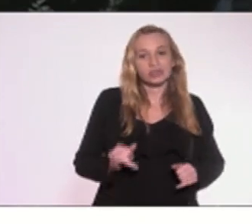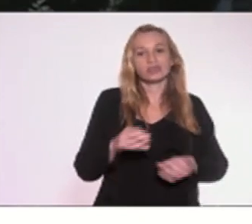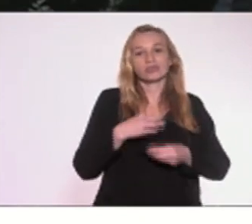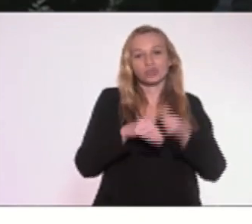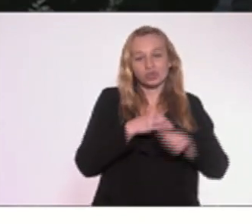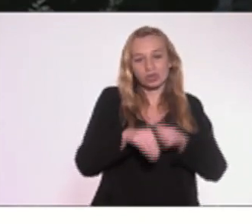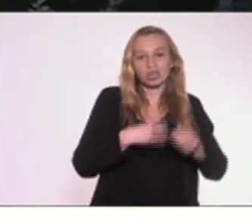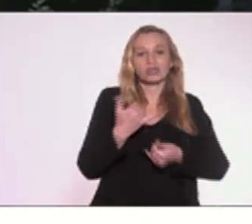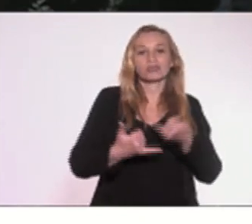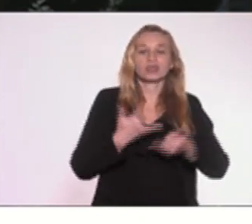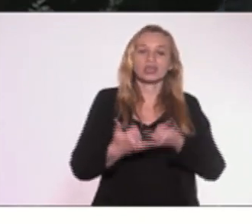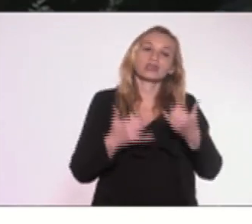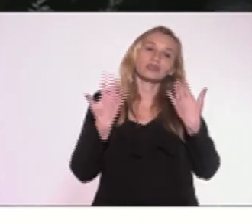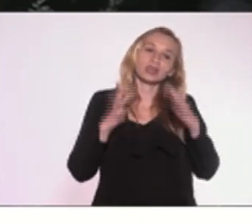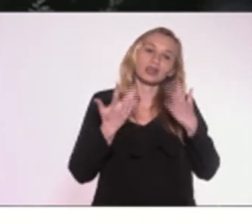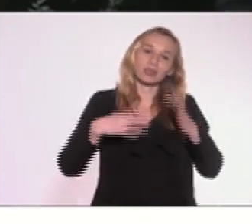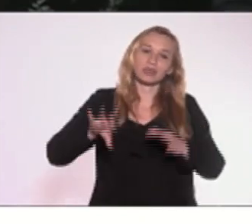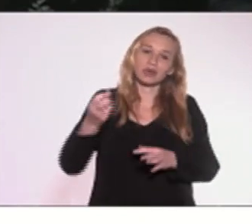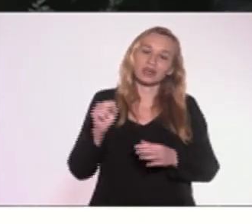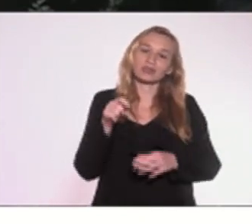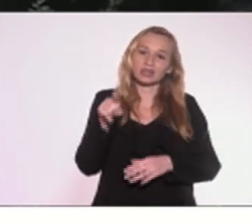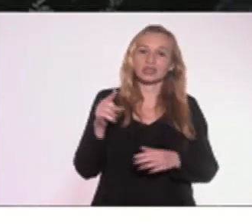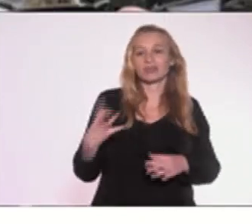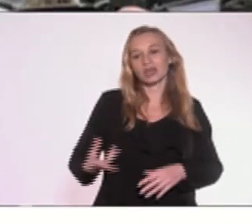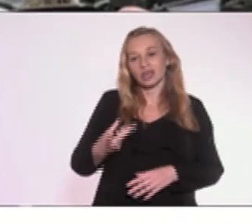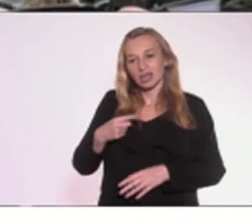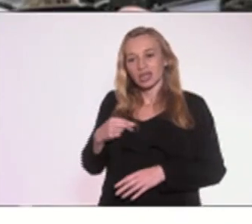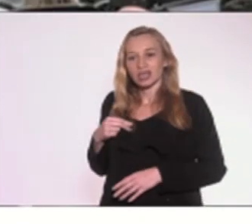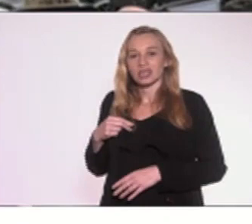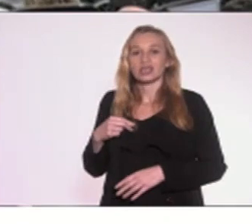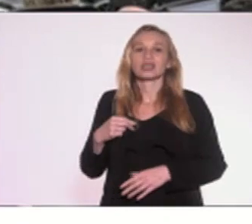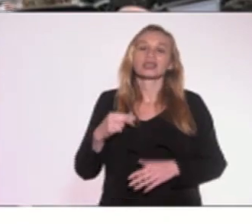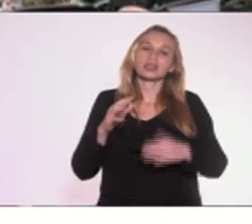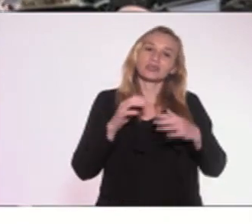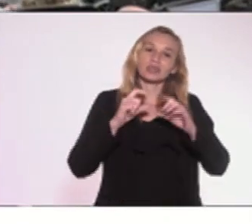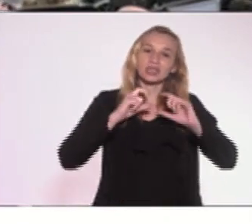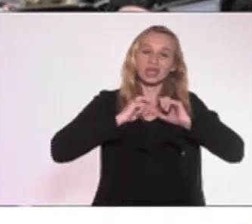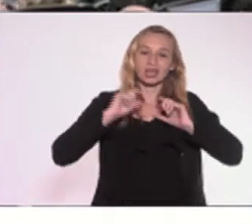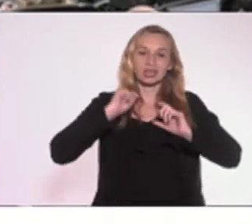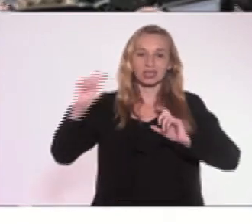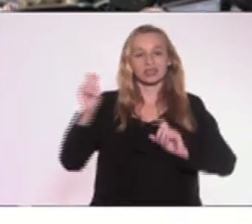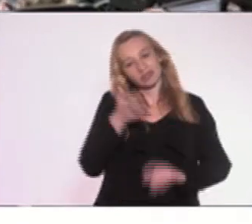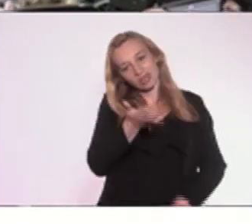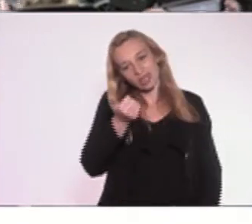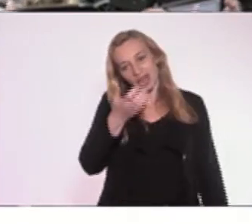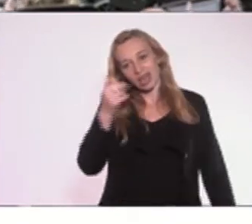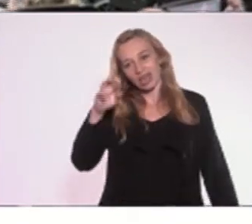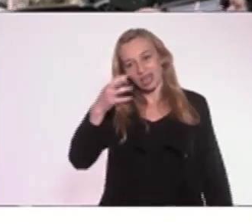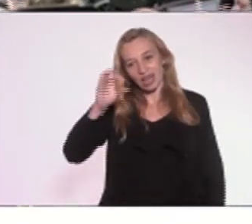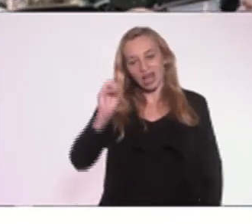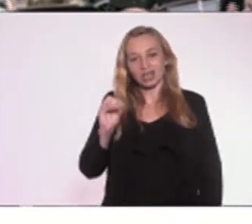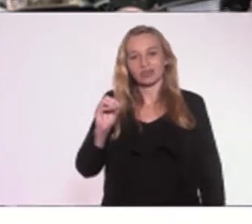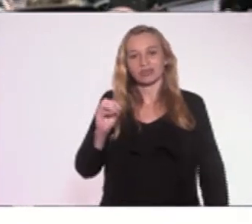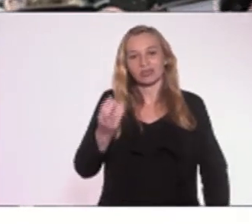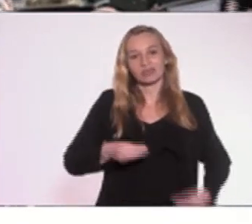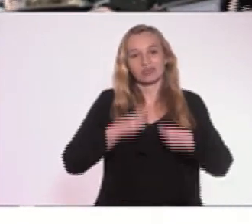brincadeira. Parabéns, Marcos Vinícius, você merece essa medalha. Ricardo, vem dar essa medalha. Dani, vem para cá.